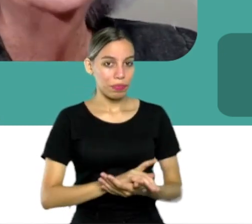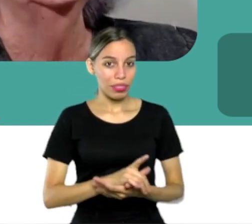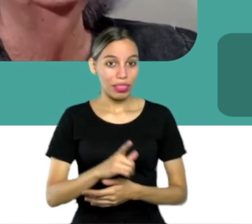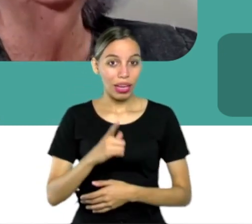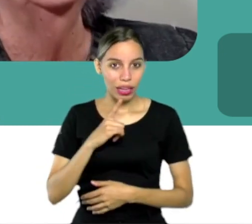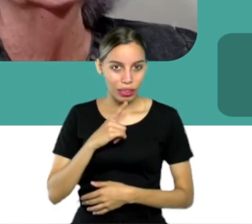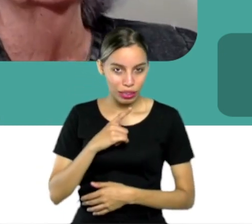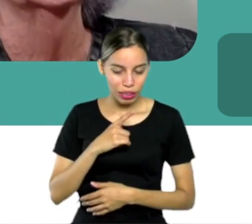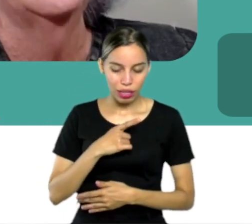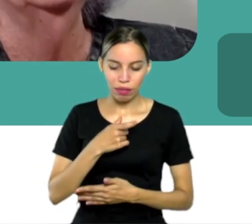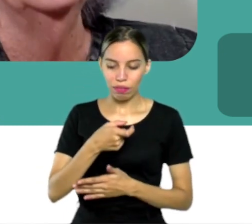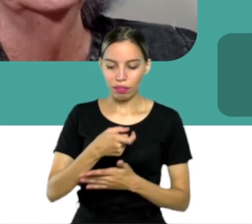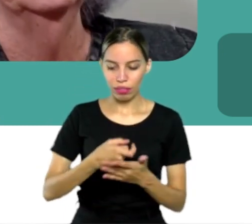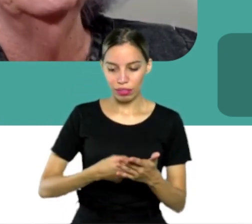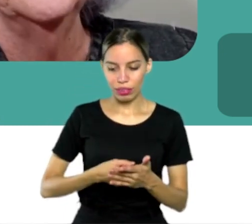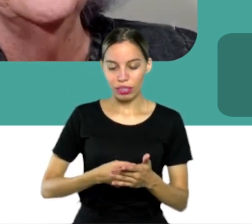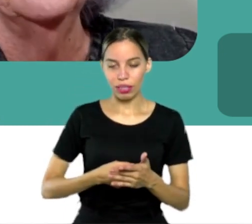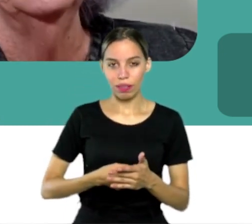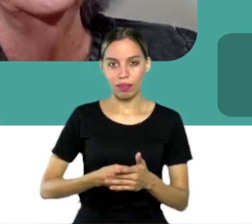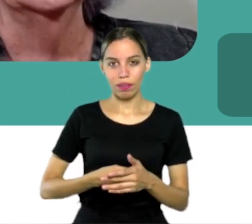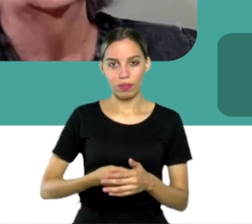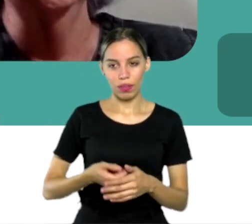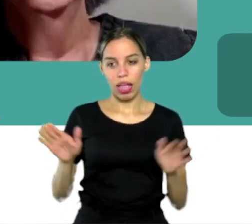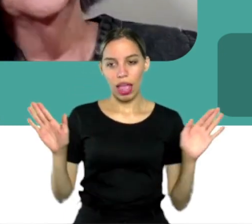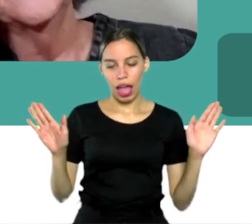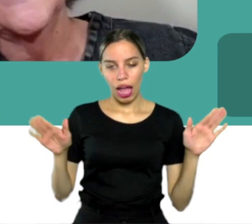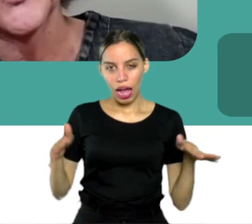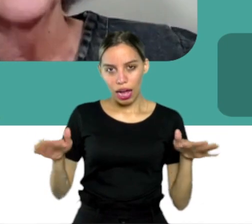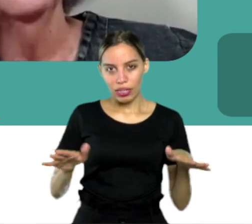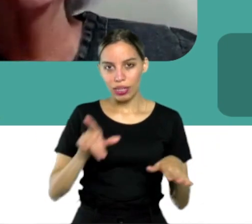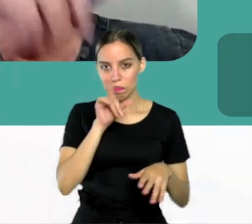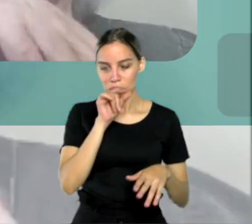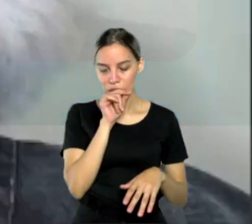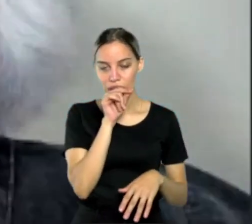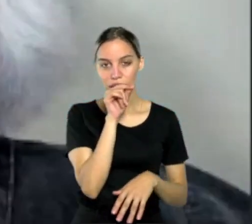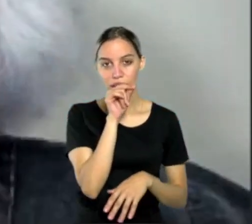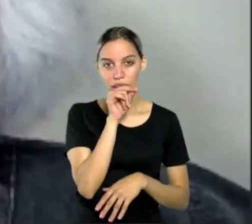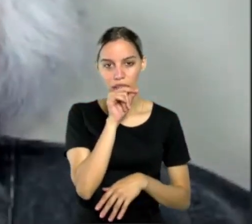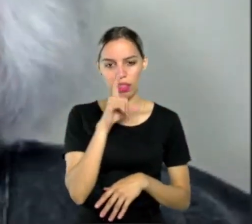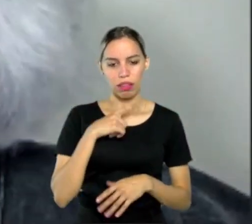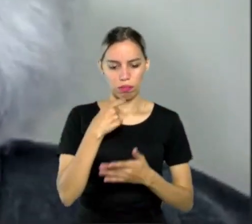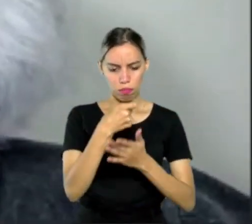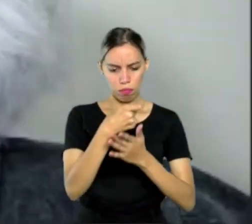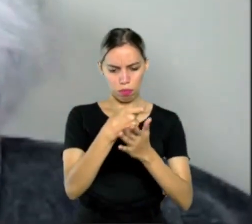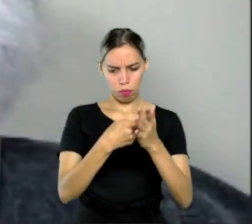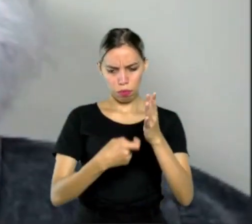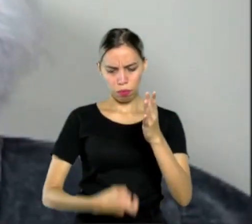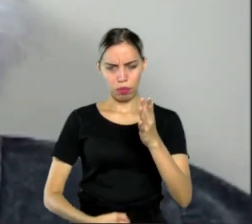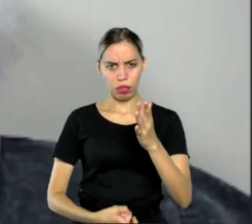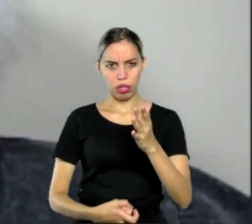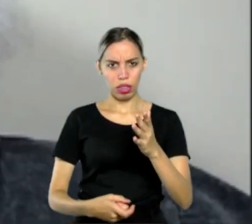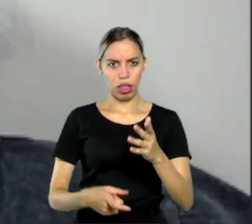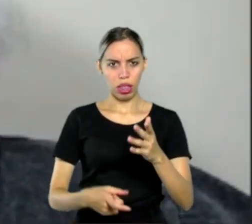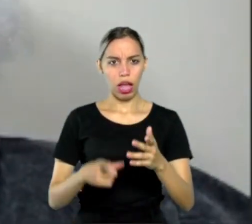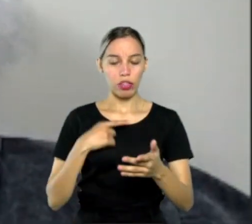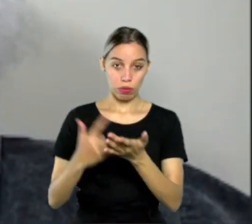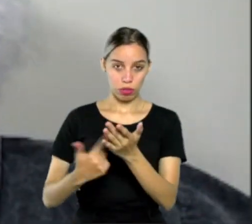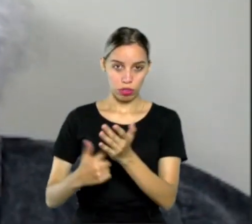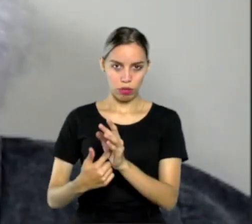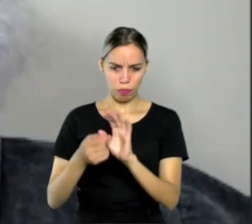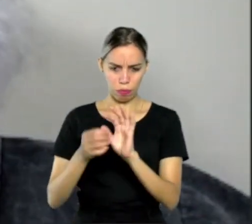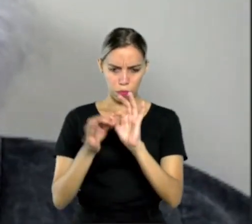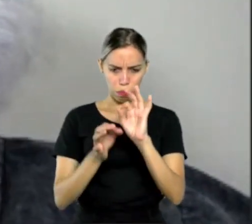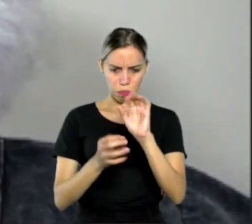Passarinho, um garimpo mesmo, sabe? Manteve esse texto. Mas eram livros grandes, de 100 e tantos poemas.